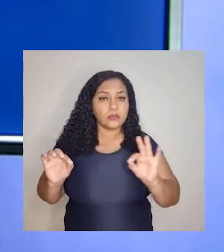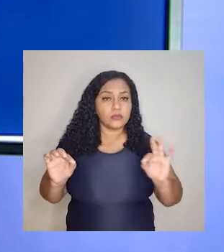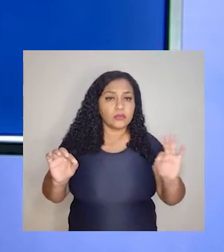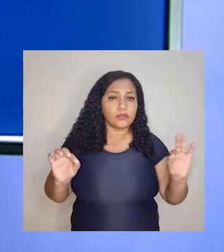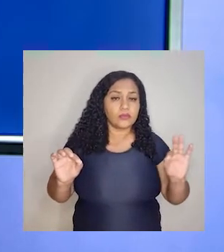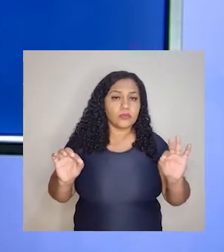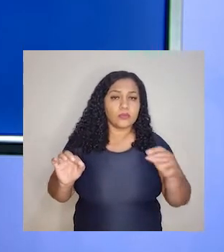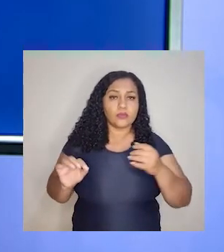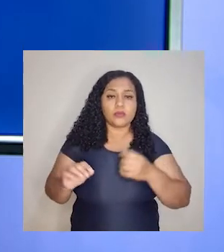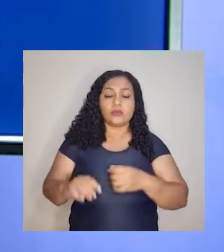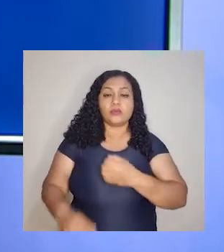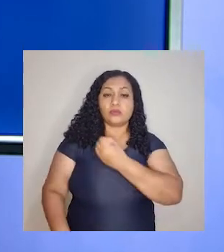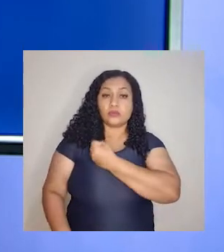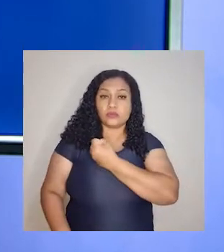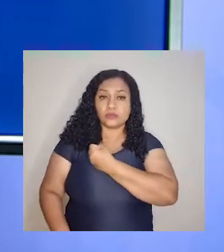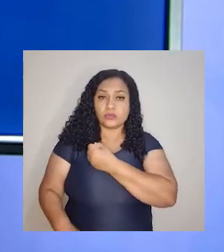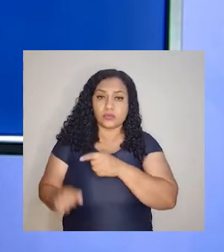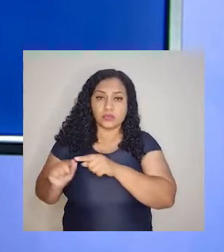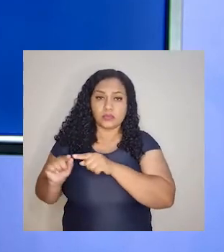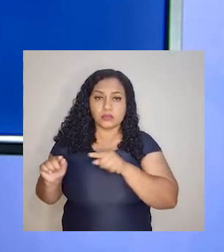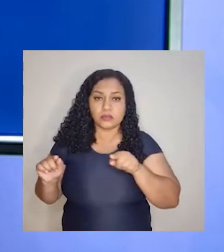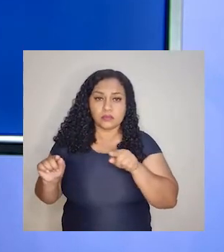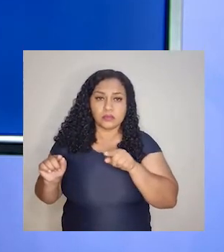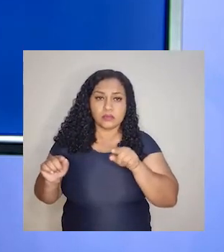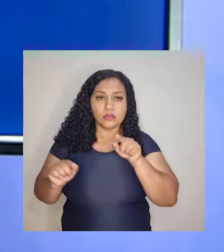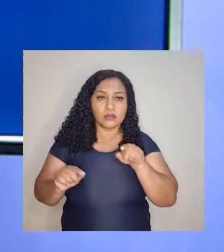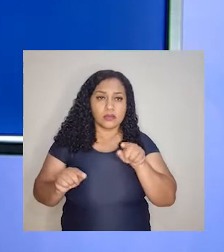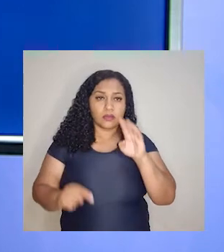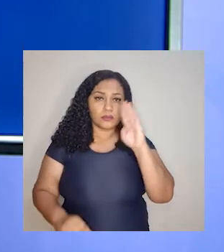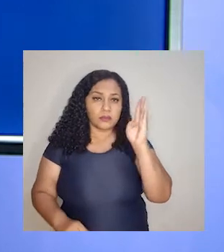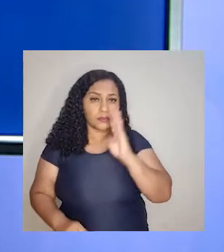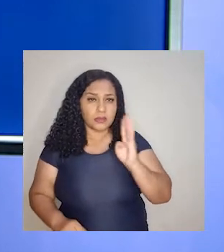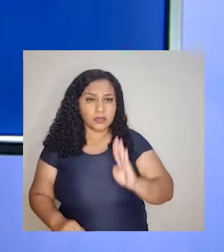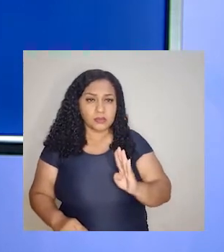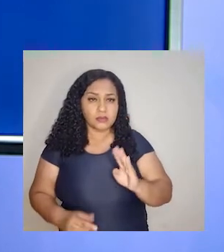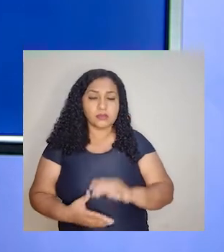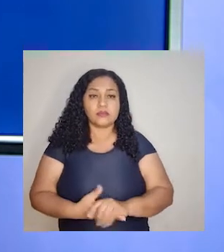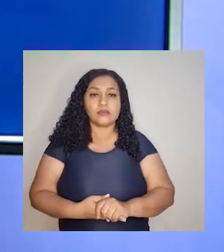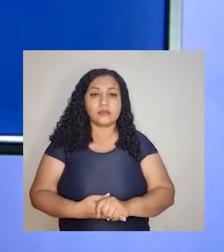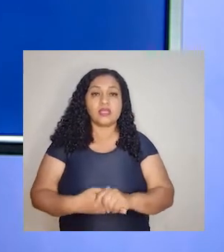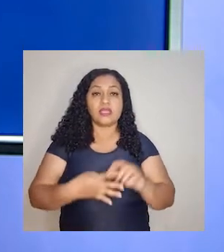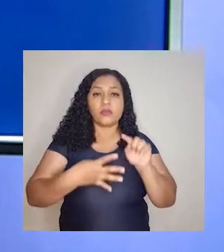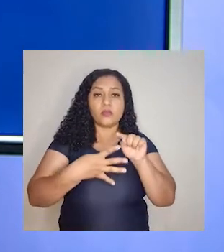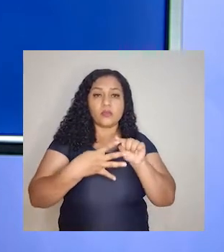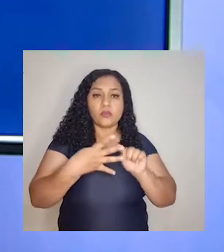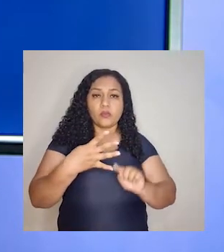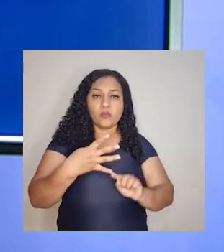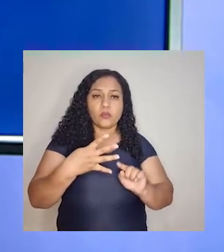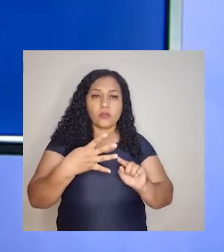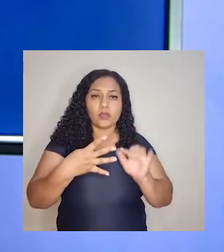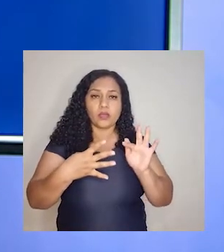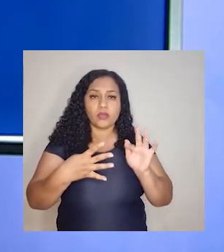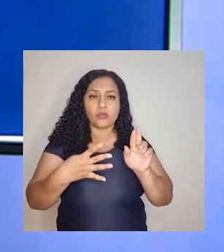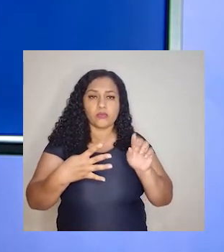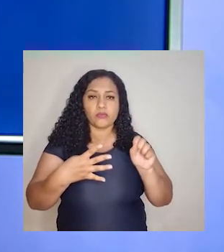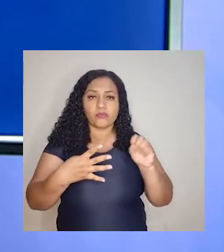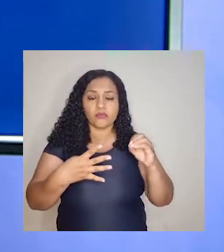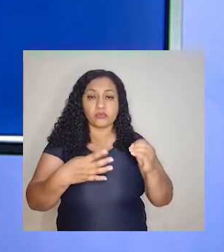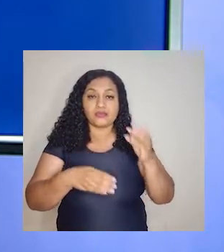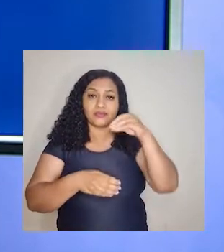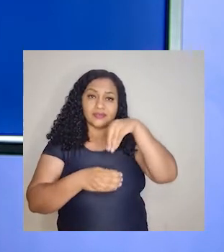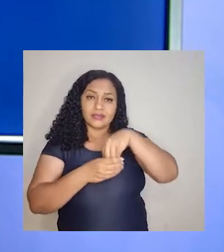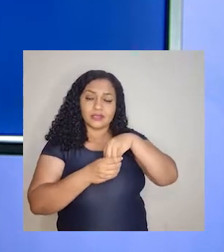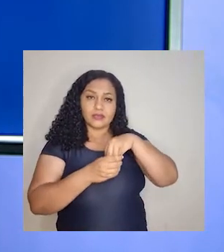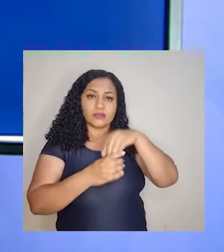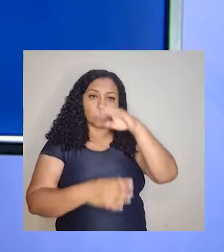-2 nos três eu coloquei esses números aqui para você entender e evidenciar o Brasil coloquei aqui ó Brasil e esse